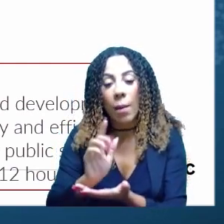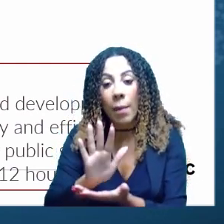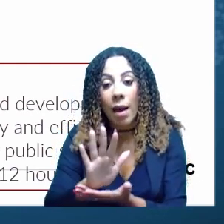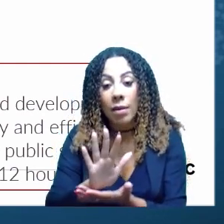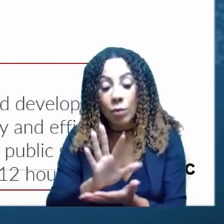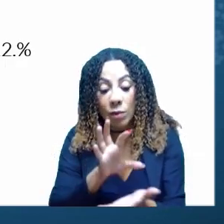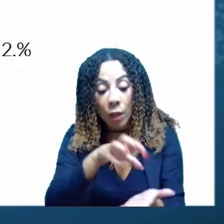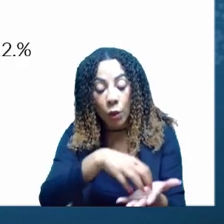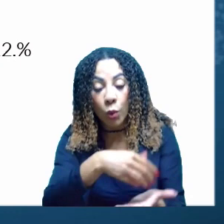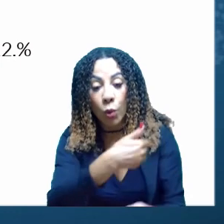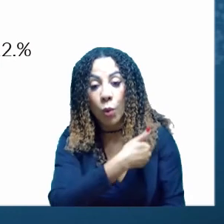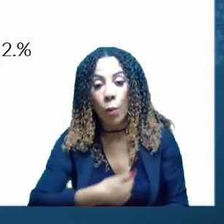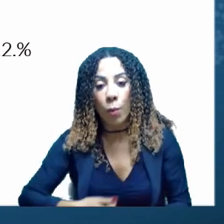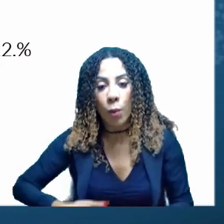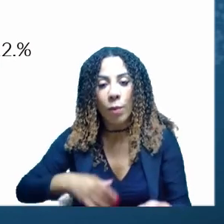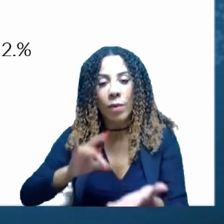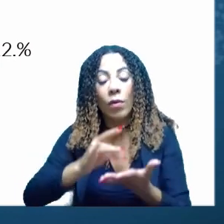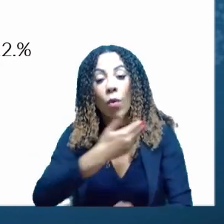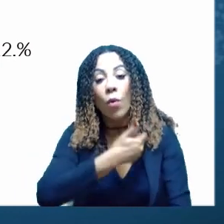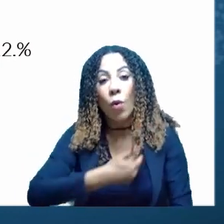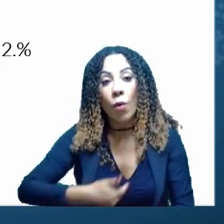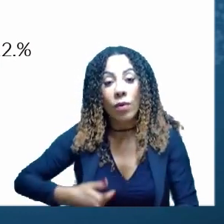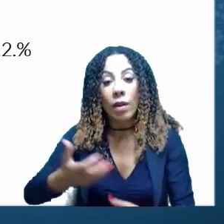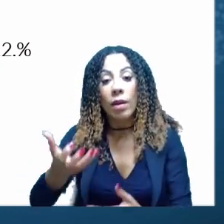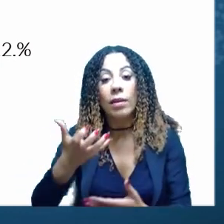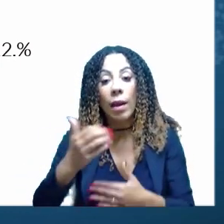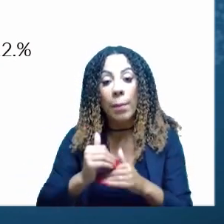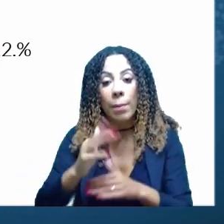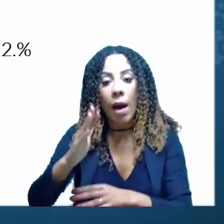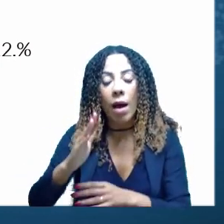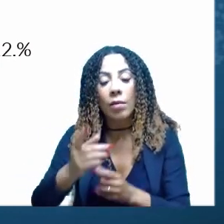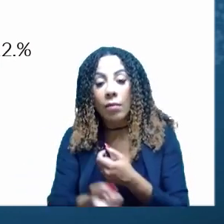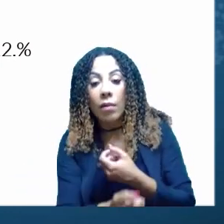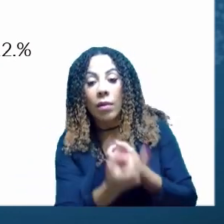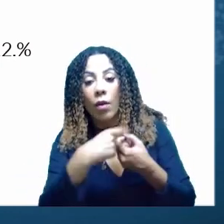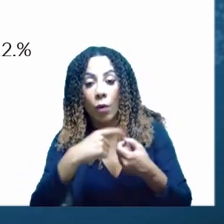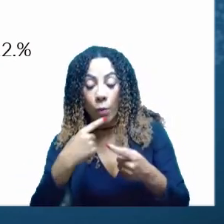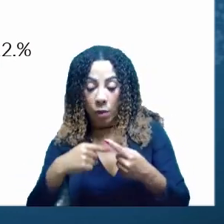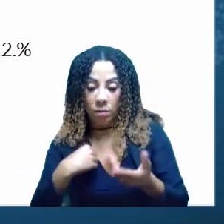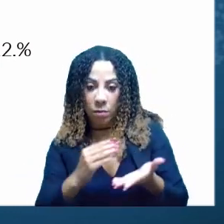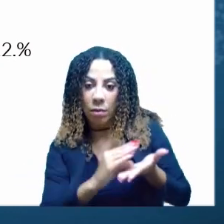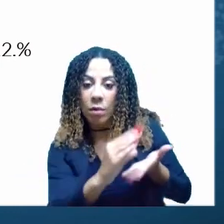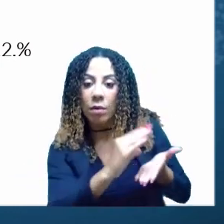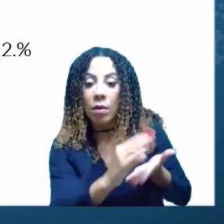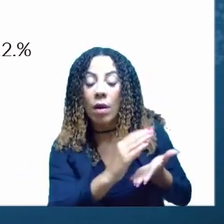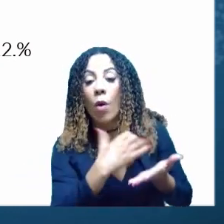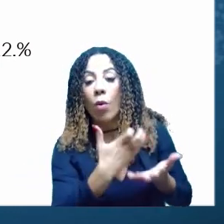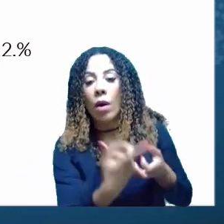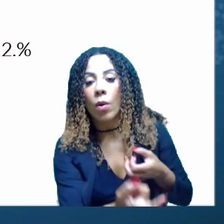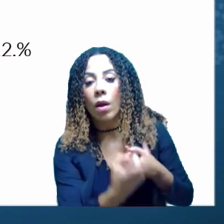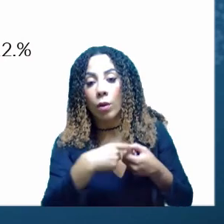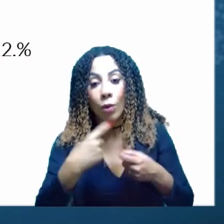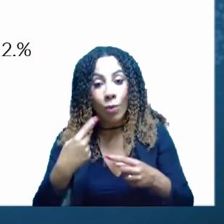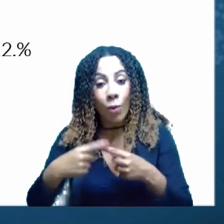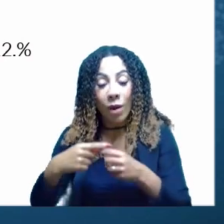público, na verdade. Os governos tiveram os maiores retornos do investimento feito, porque os prejuízos da pandemia foram limitados em